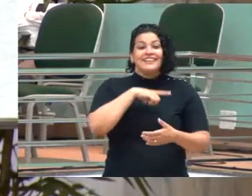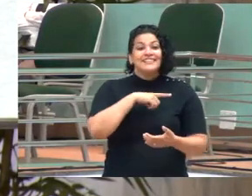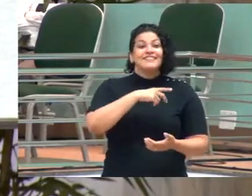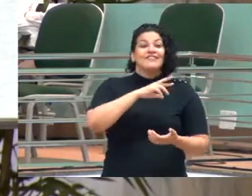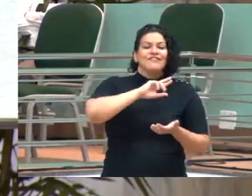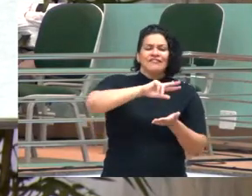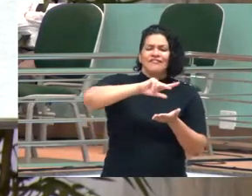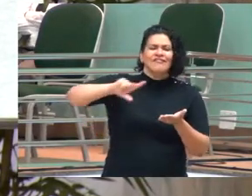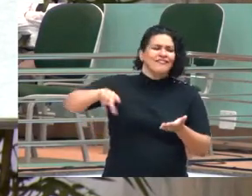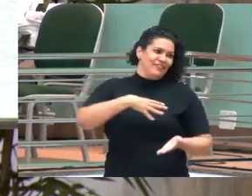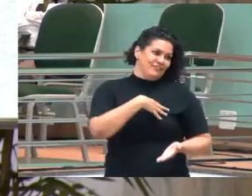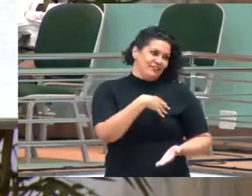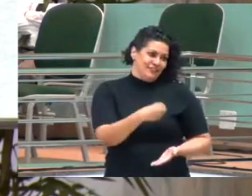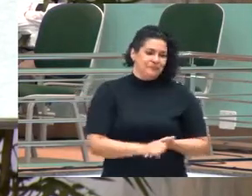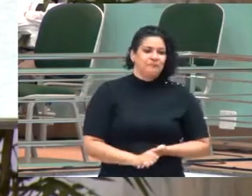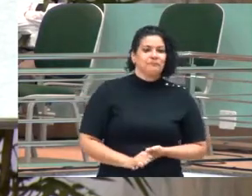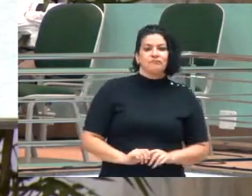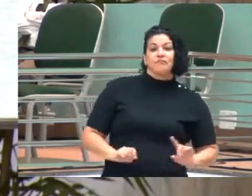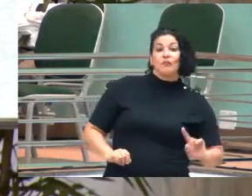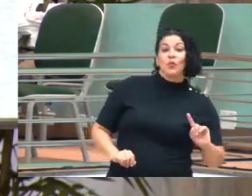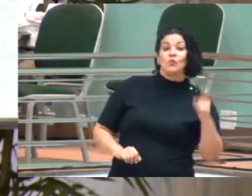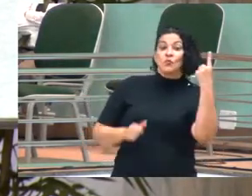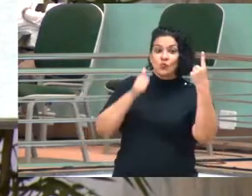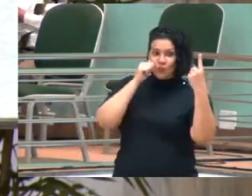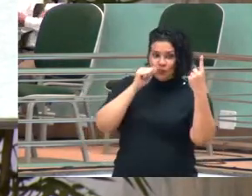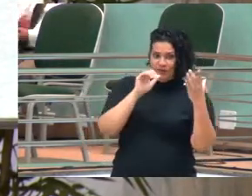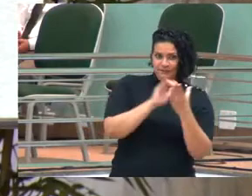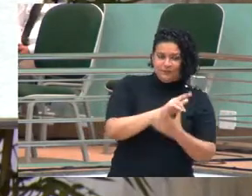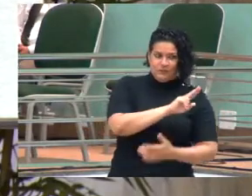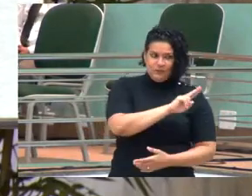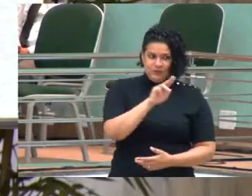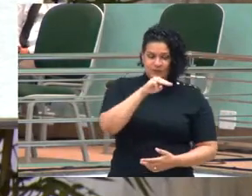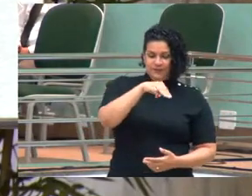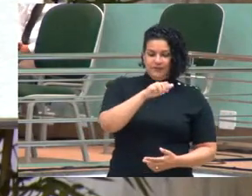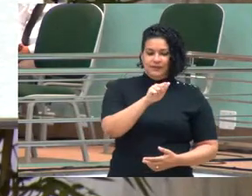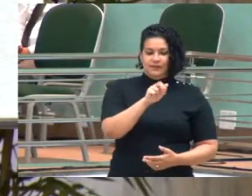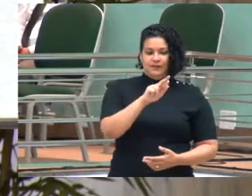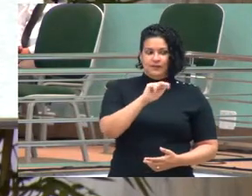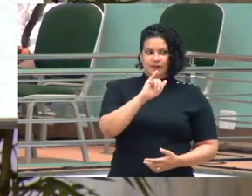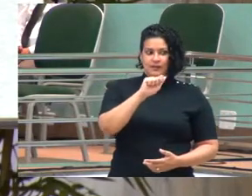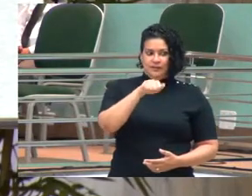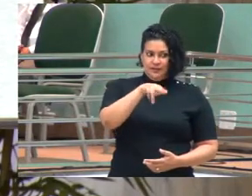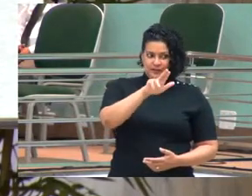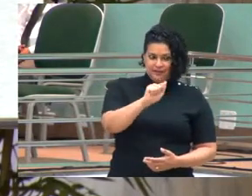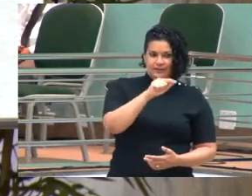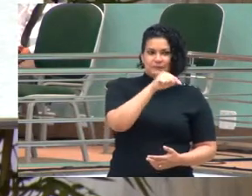Certa ocasião, sua sogra pediu para Herodes colocar o seu cunhado como sumo